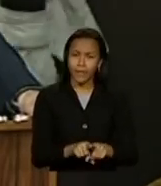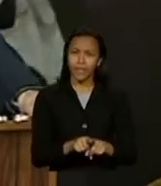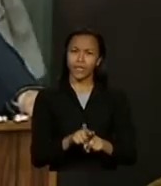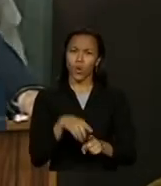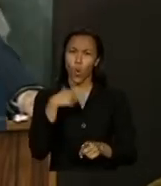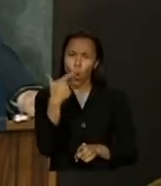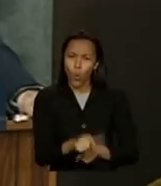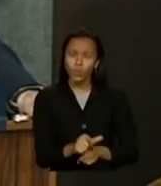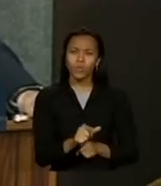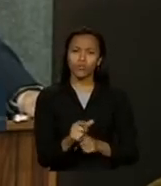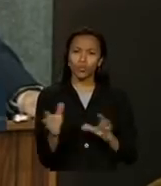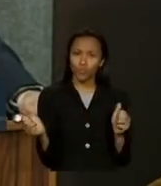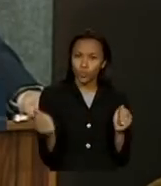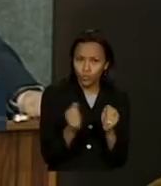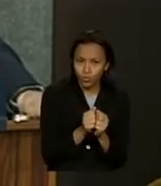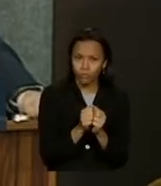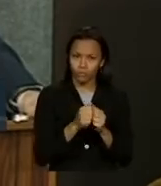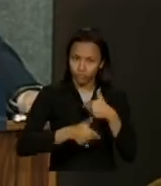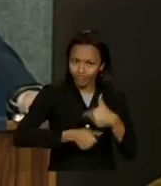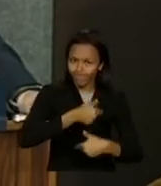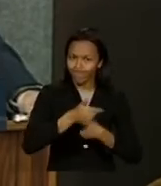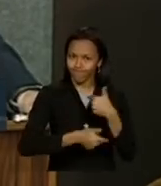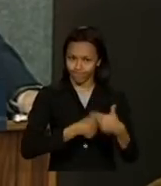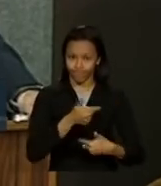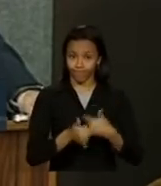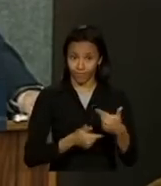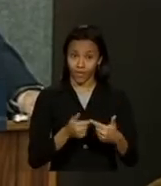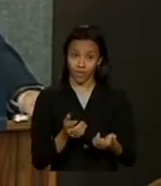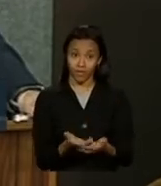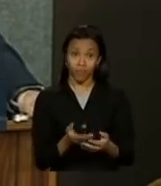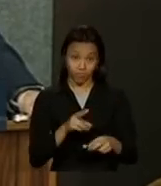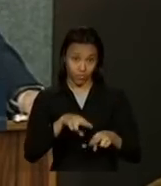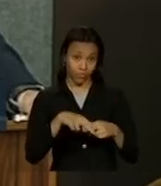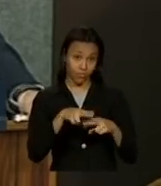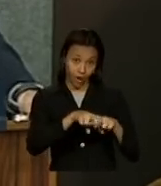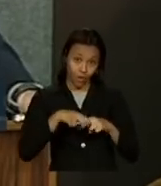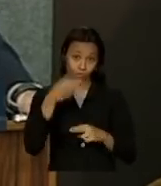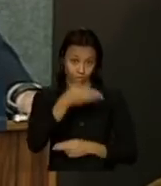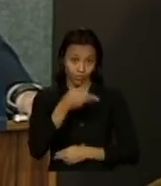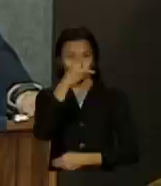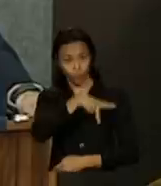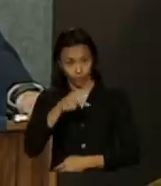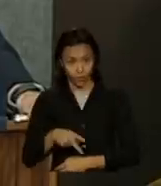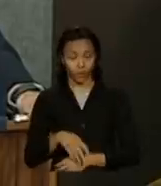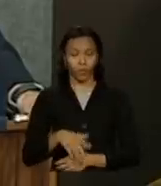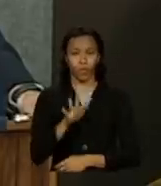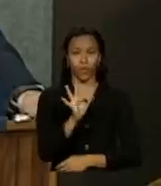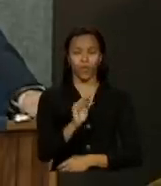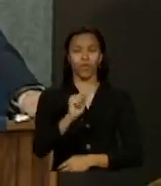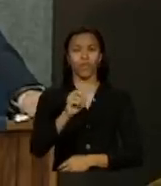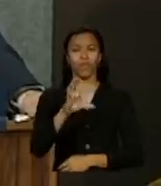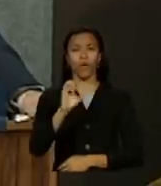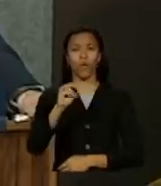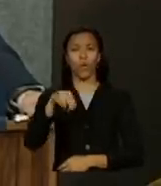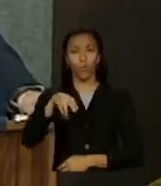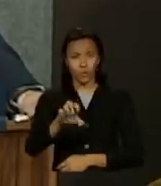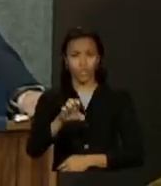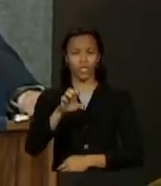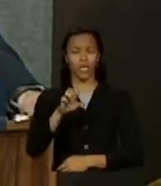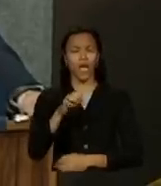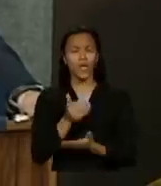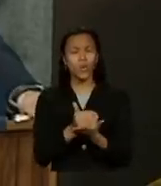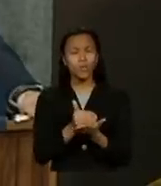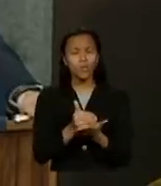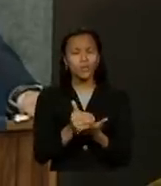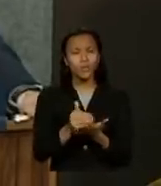missões conjuntas por parte do professor Falcone E aí Houve um momento histórico